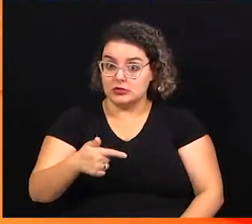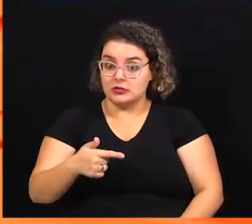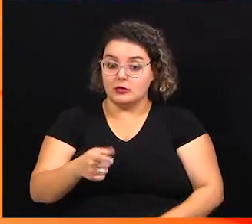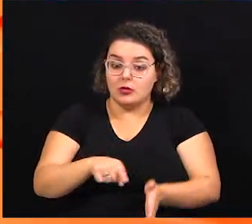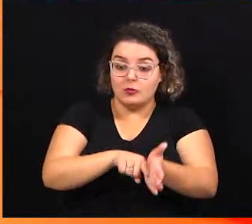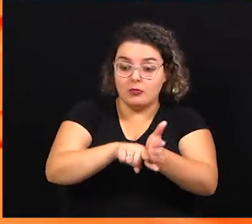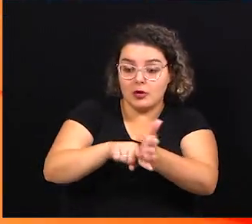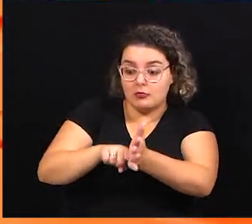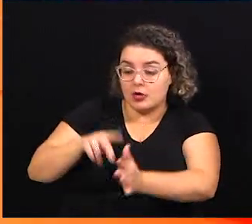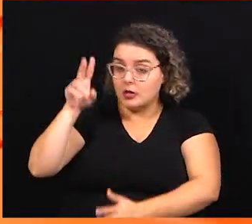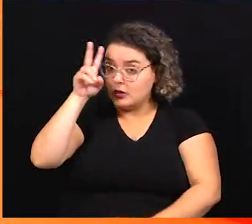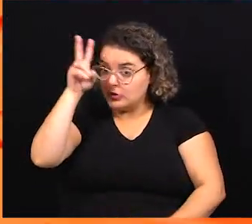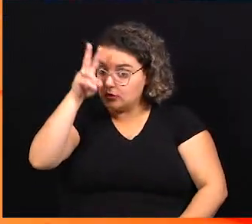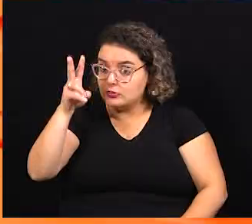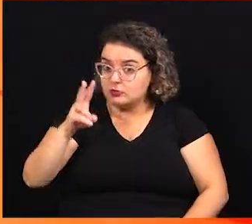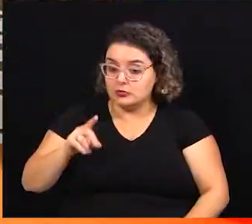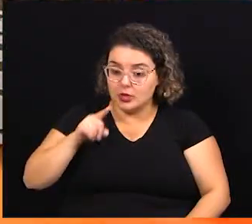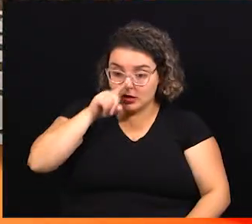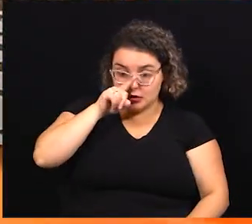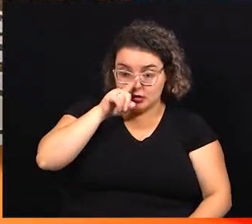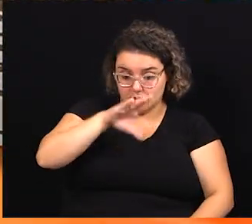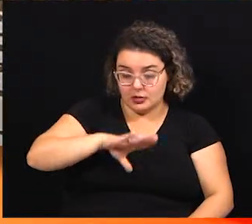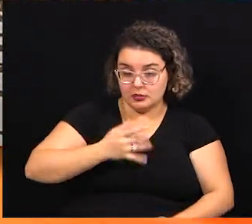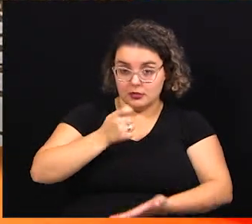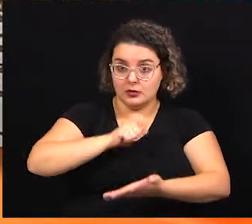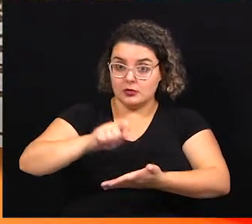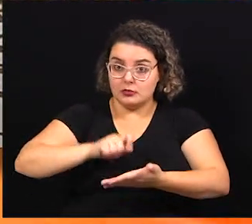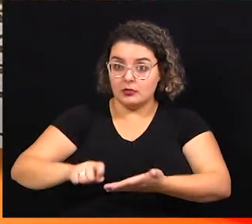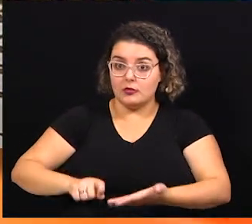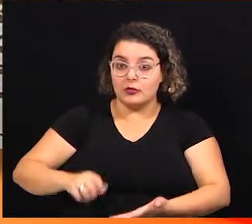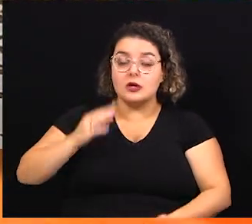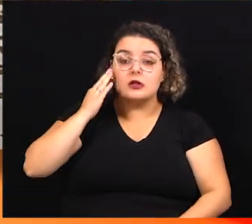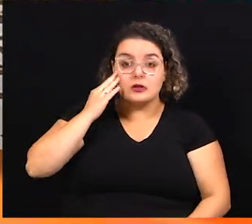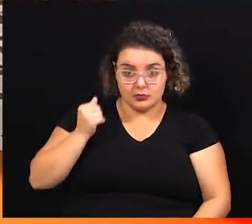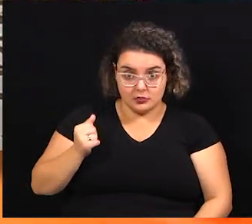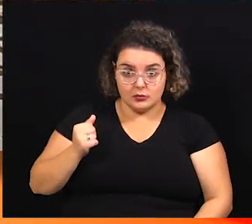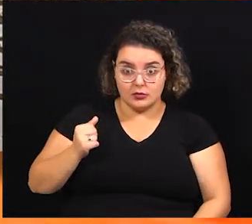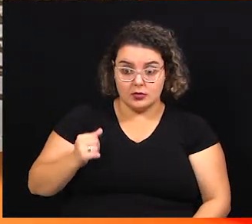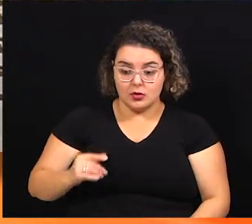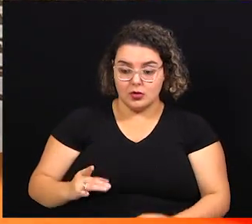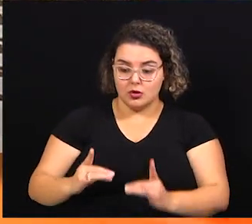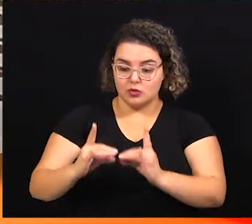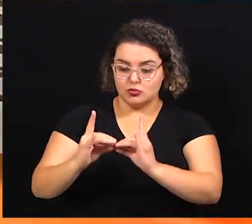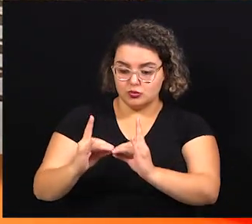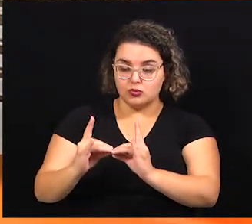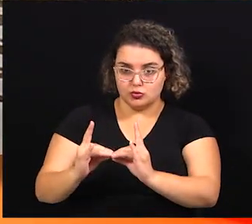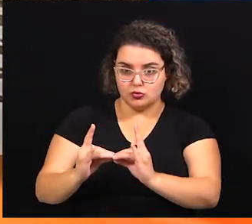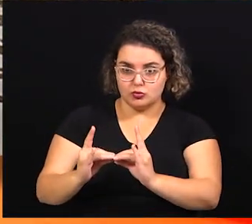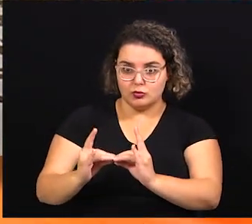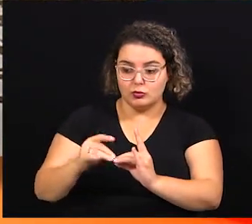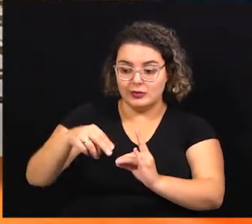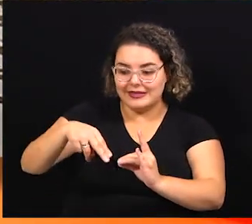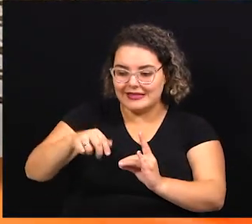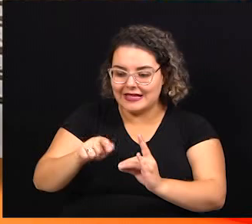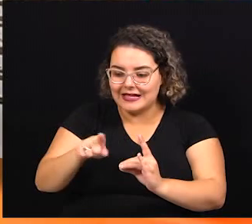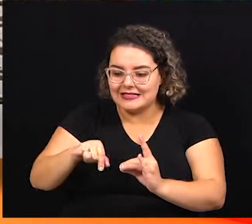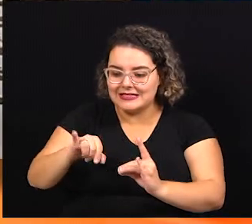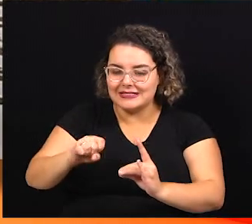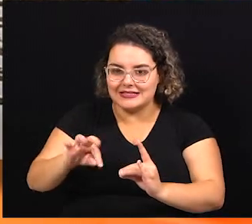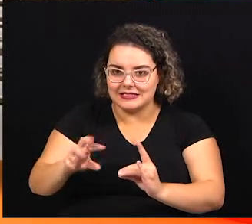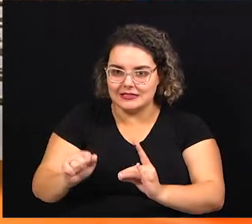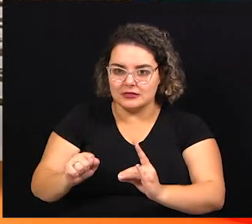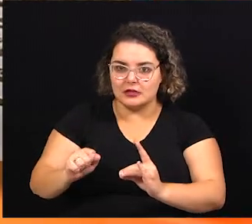pesquisar a parte histórica dessa aventura que eu escreveria, eu fiquei sabendo da existência de um túmulo nazista no meio da Floresta